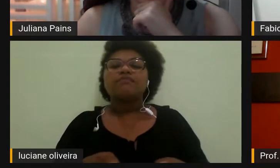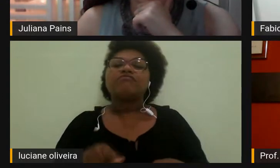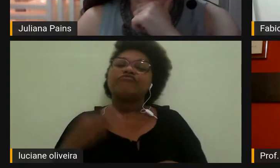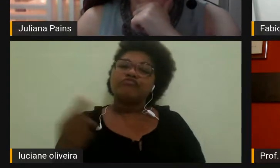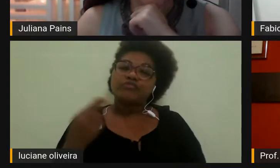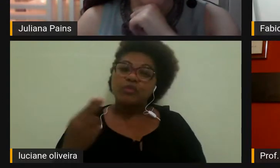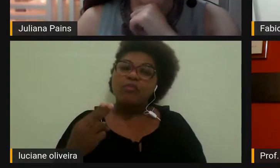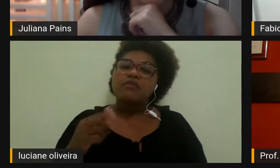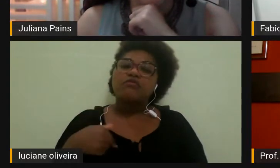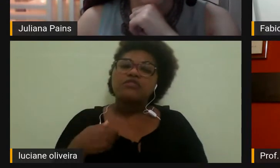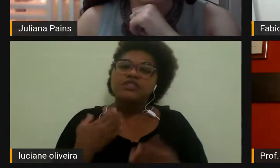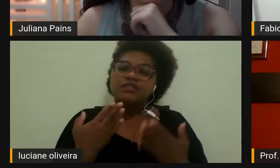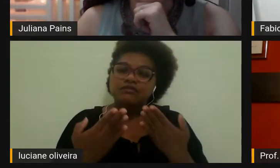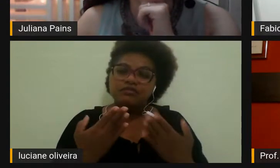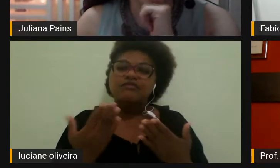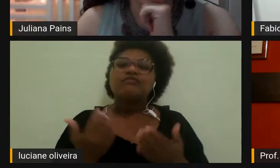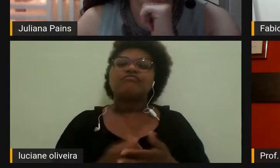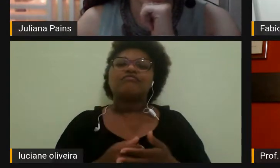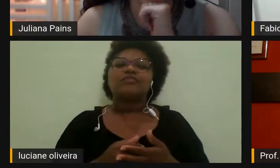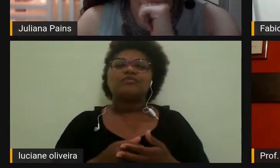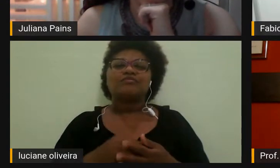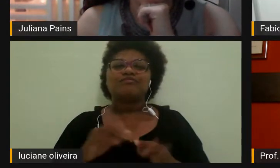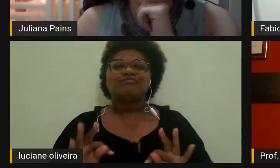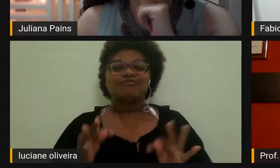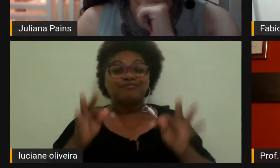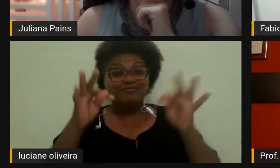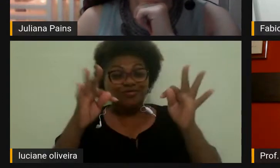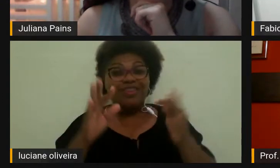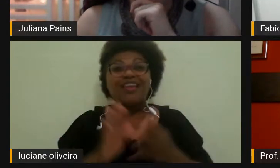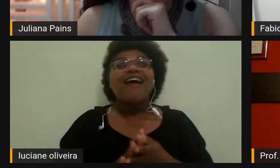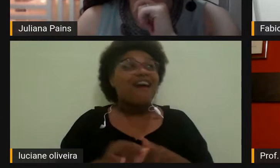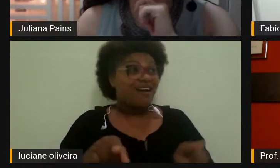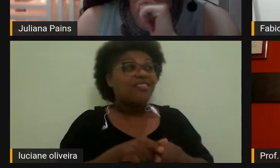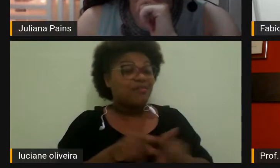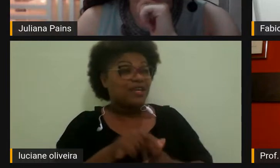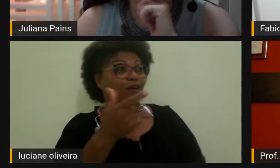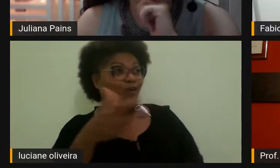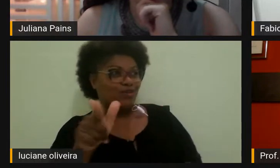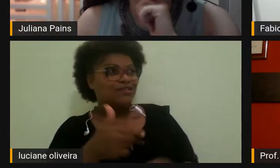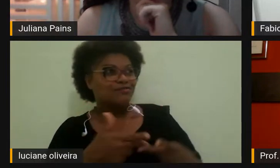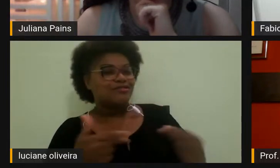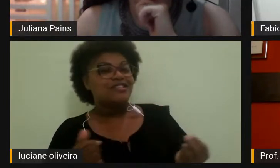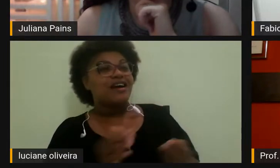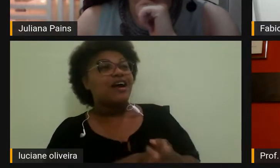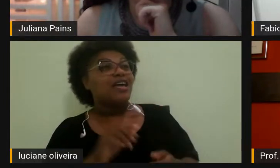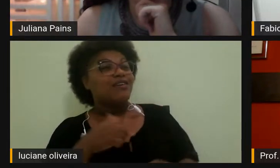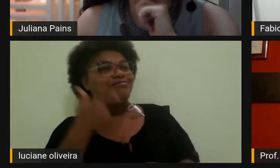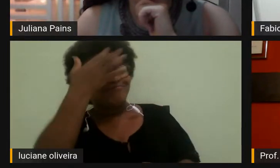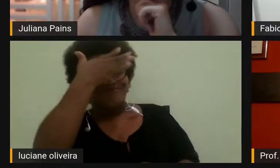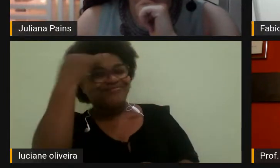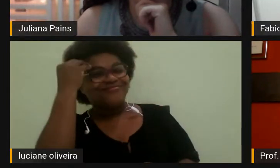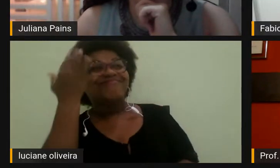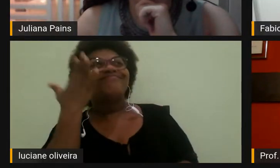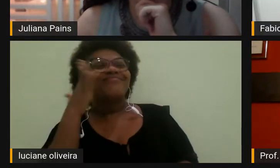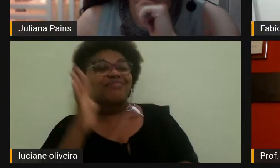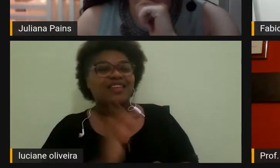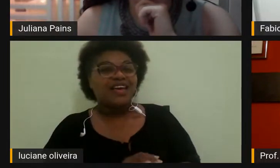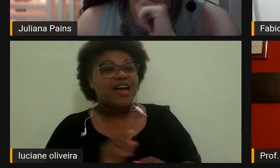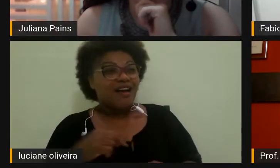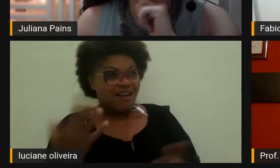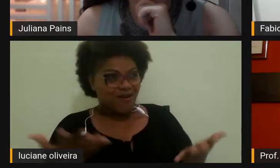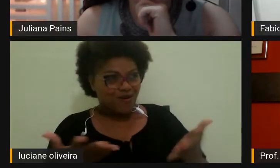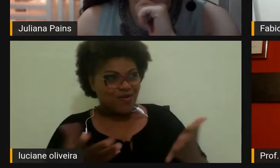nossa tecnologia aí outra coisa também falou que ele tava esquecendo nós já é nós vamos entrar agora